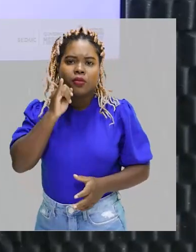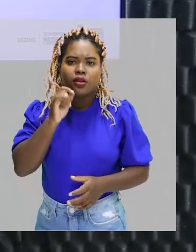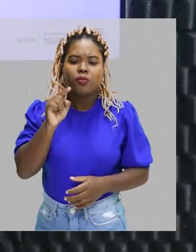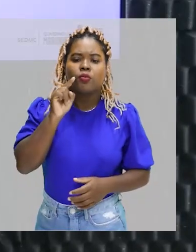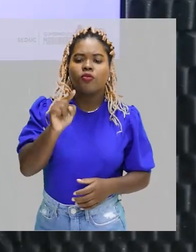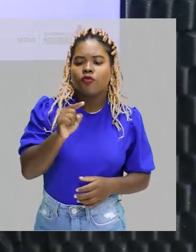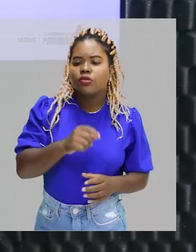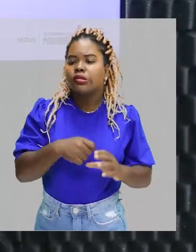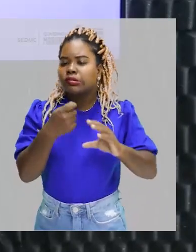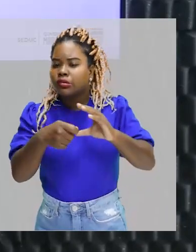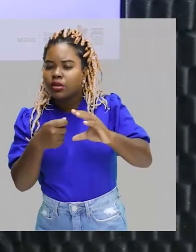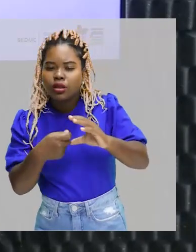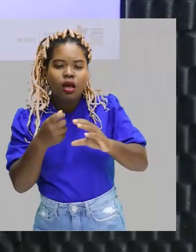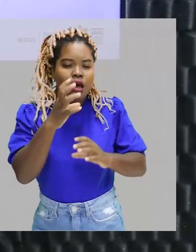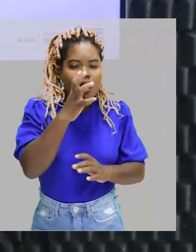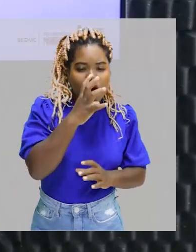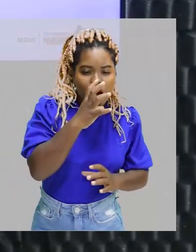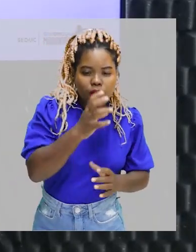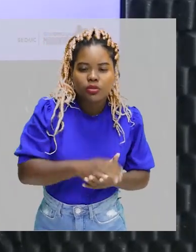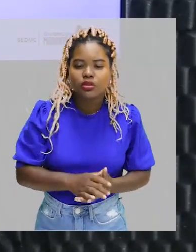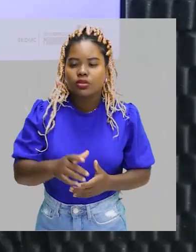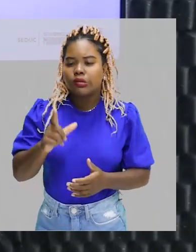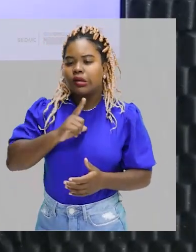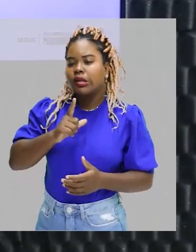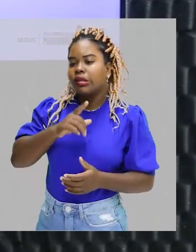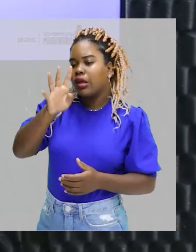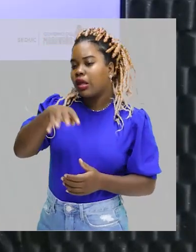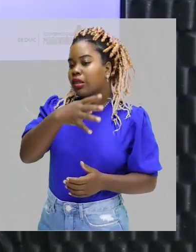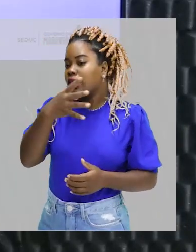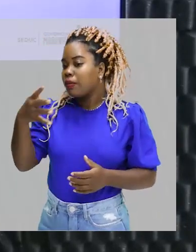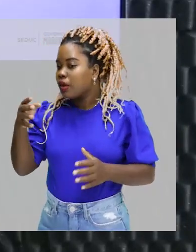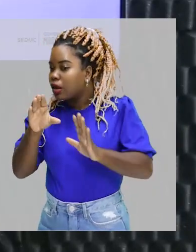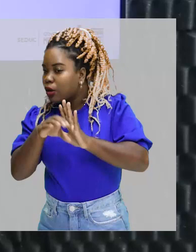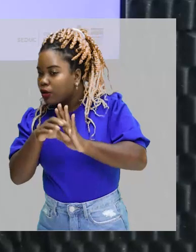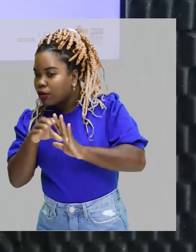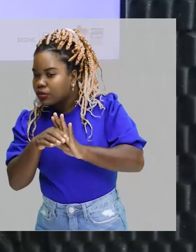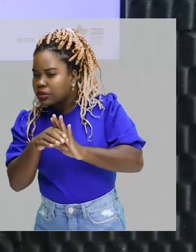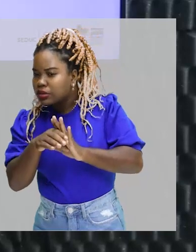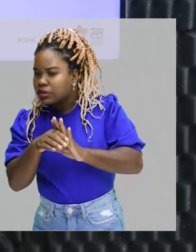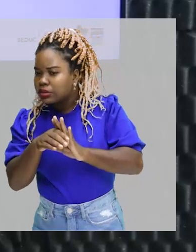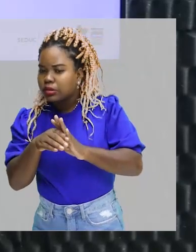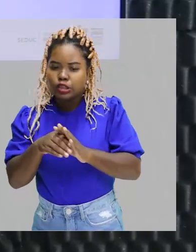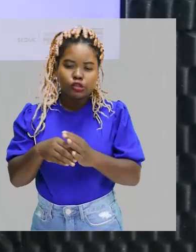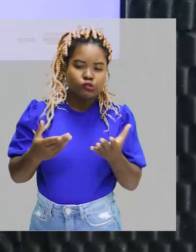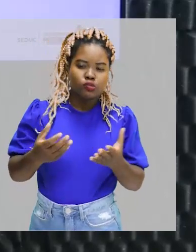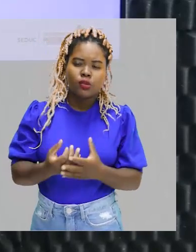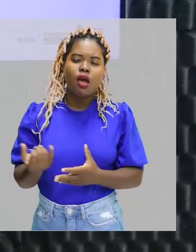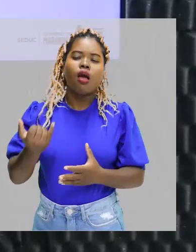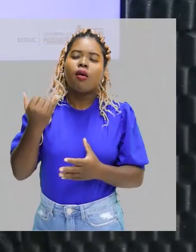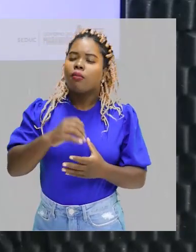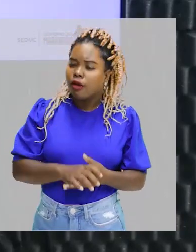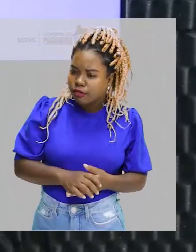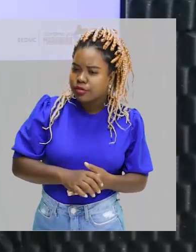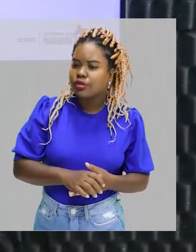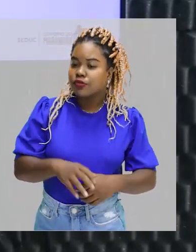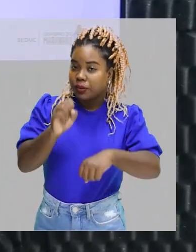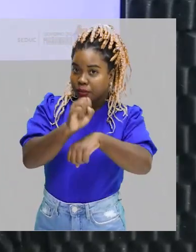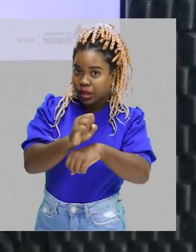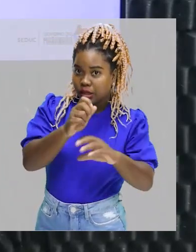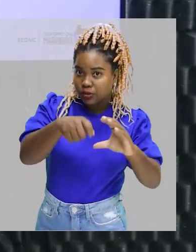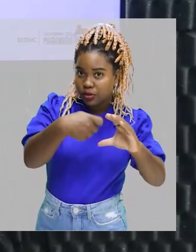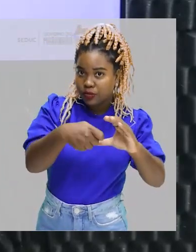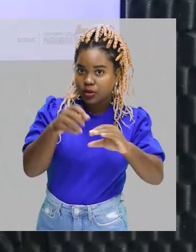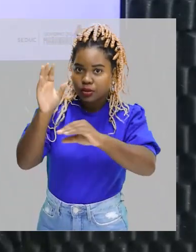conceito, tabela ou aquela questão que chamar a sua atenção, você achar que é importante, interessante, você pode printar a